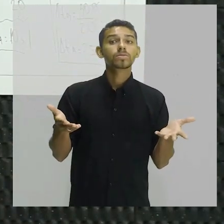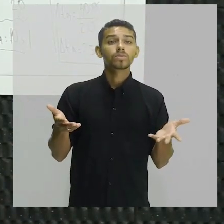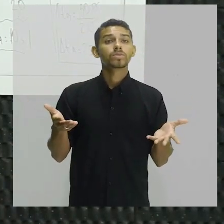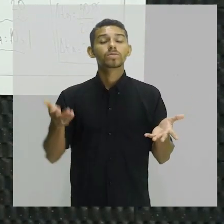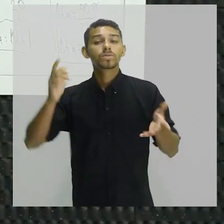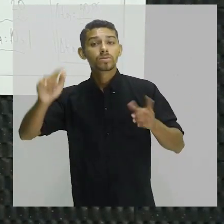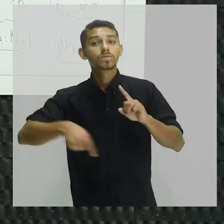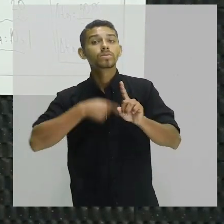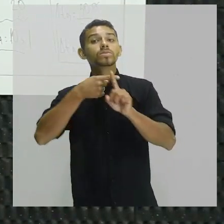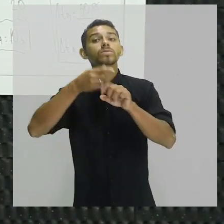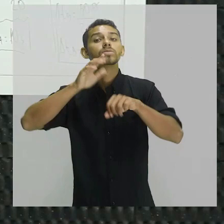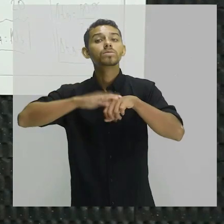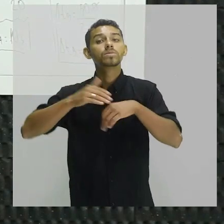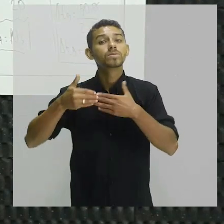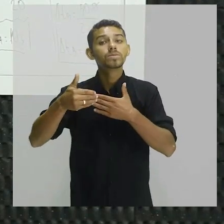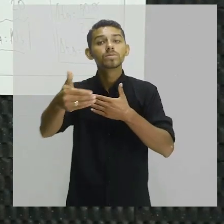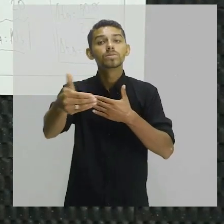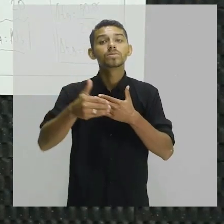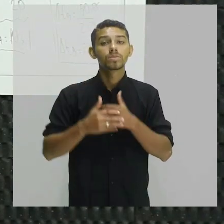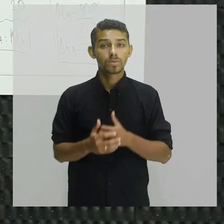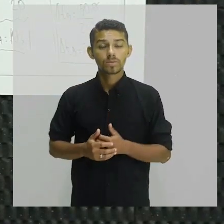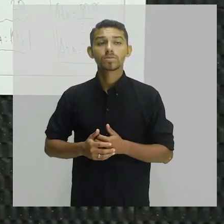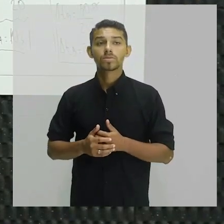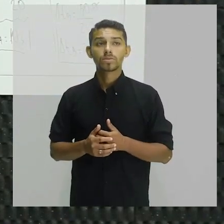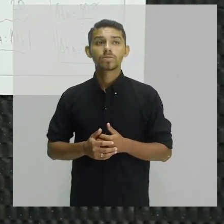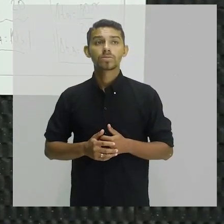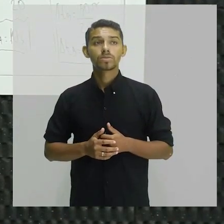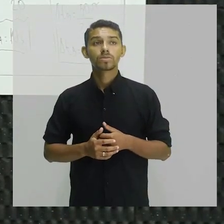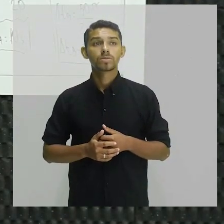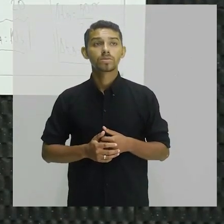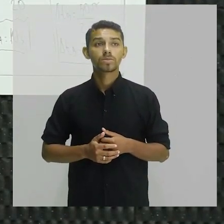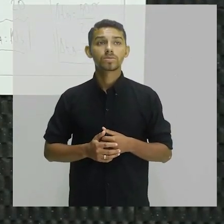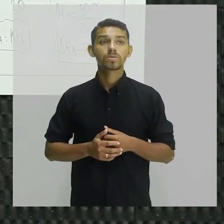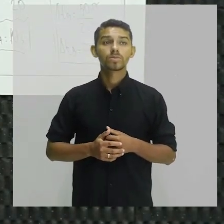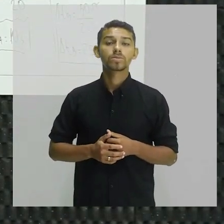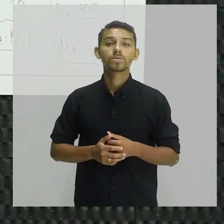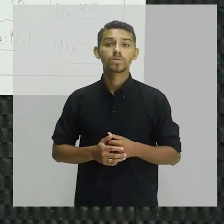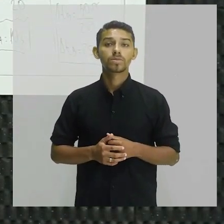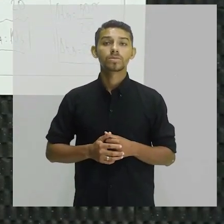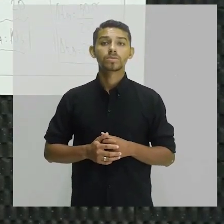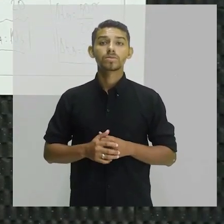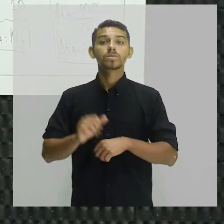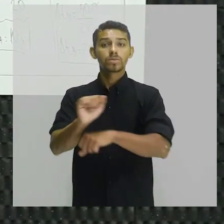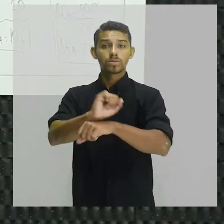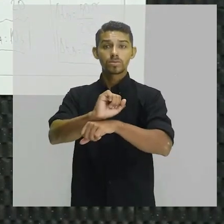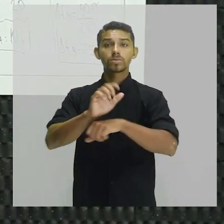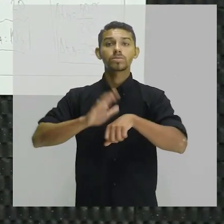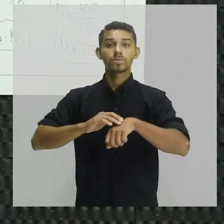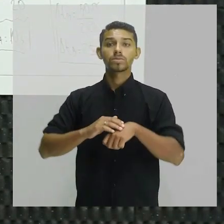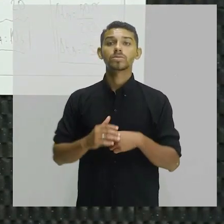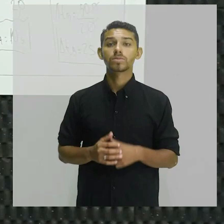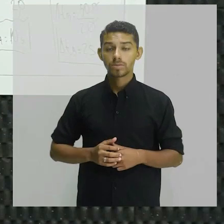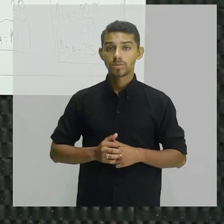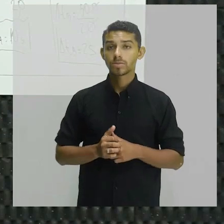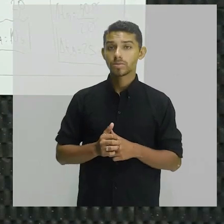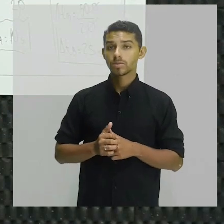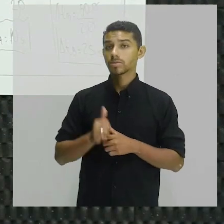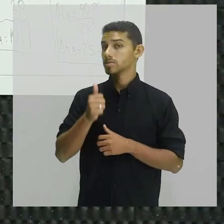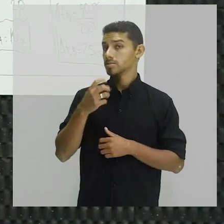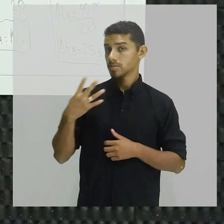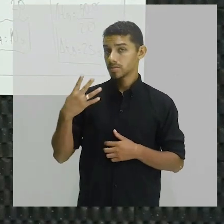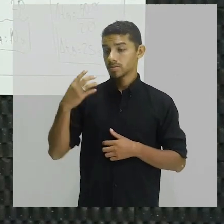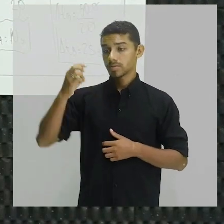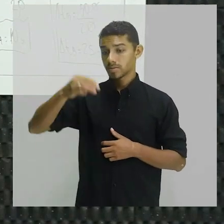a mais para iniciar essa frenagem, tá ok? Então, o carro está vindo com essa velocidade de 14 metros por